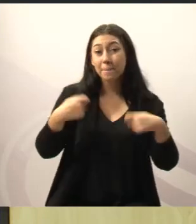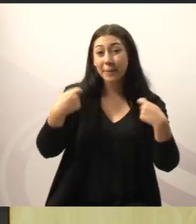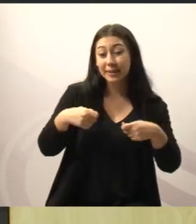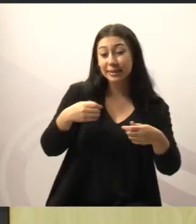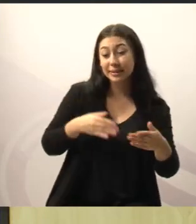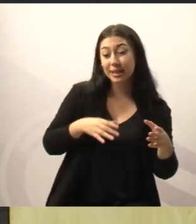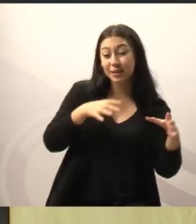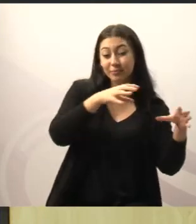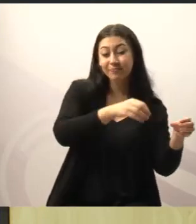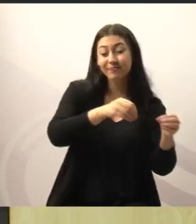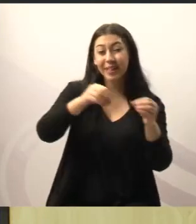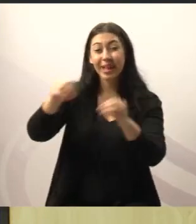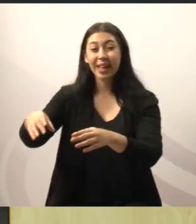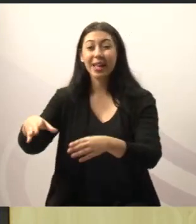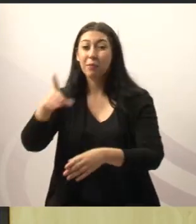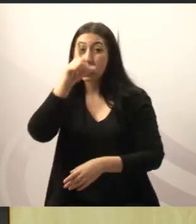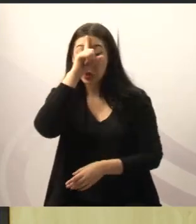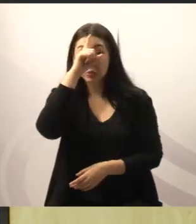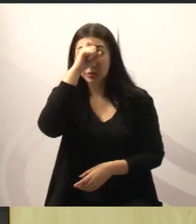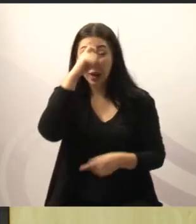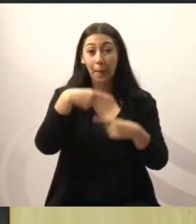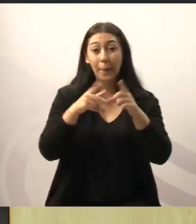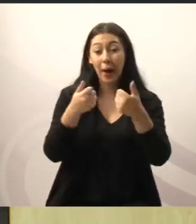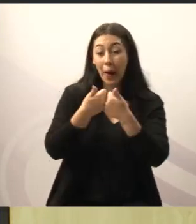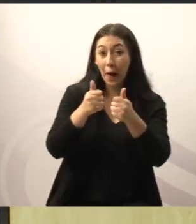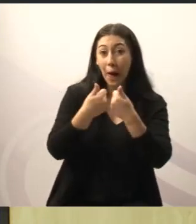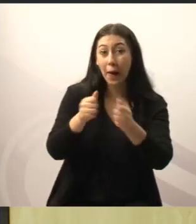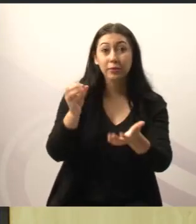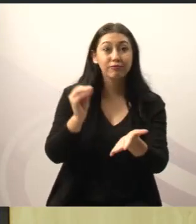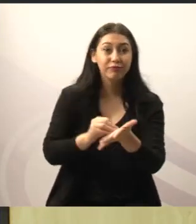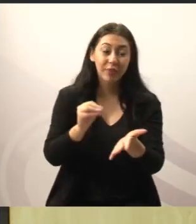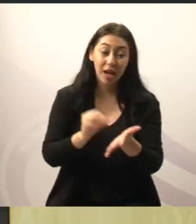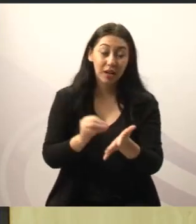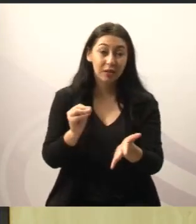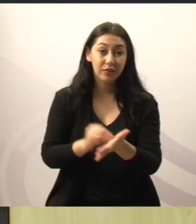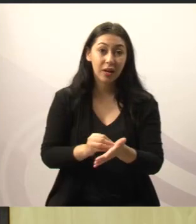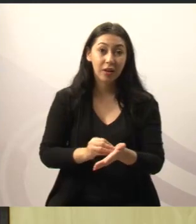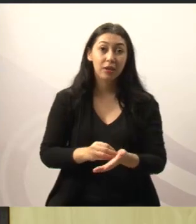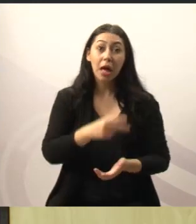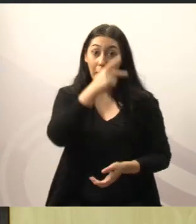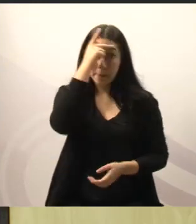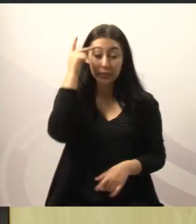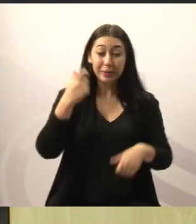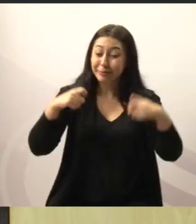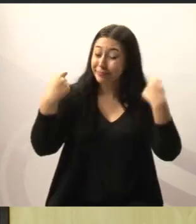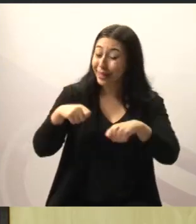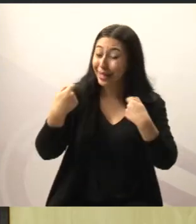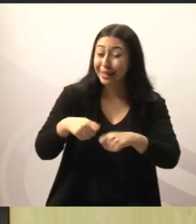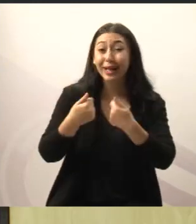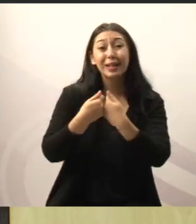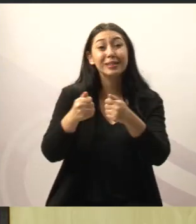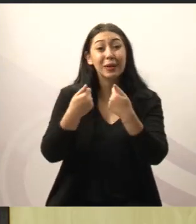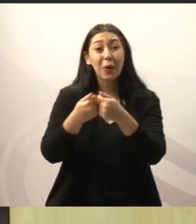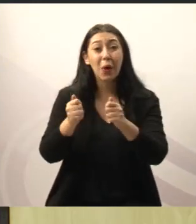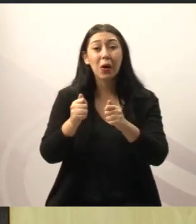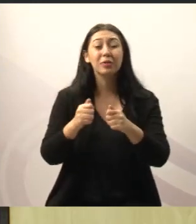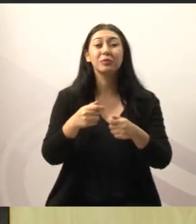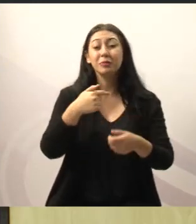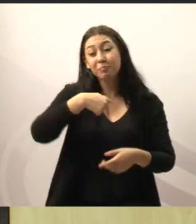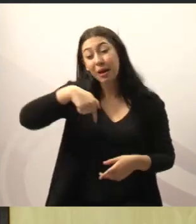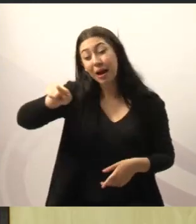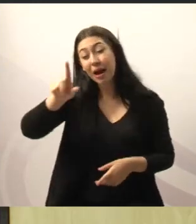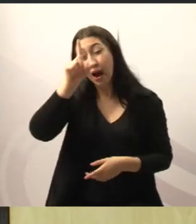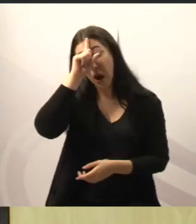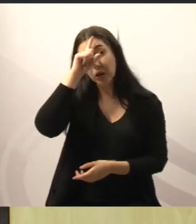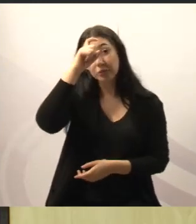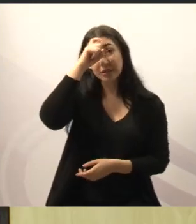Casa de Misericórdia. Os moradores mencionam que são dependentes do transporte público para buscar atendimento na Santa Casa de